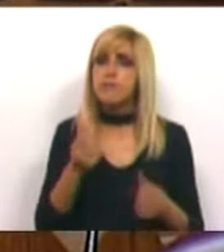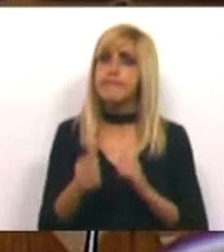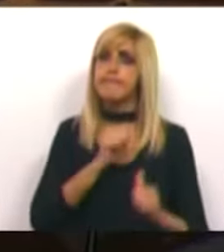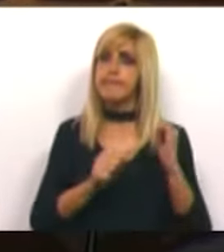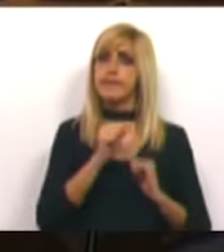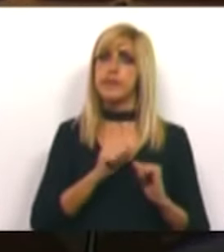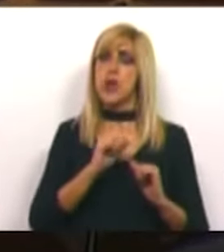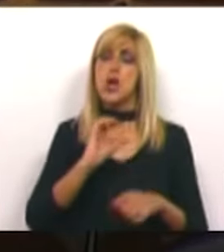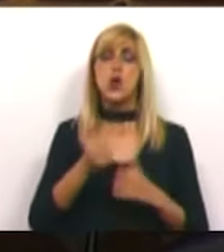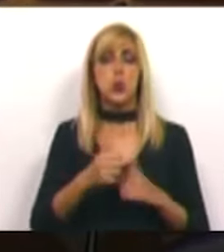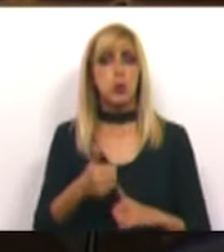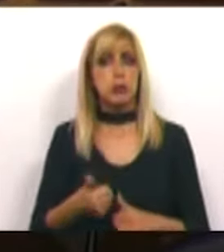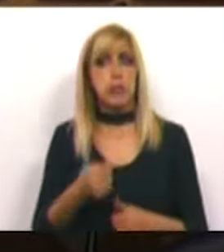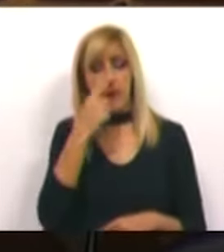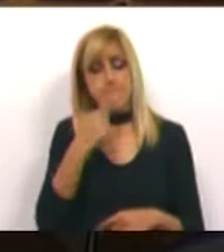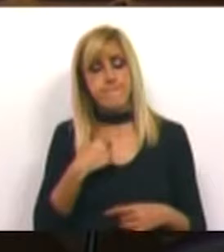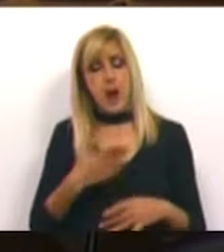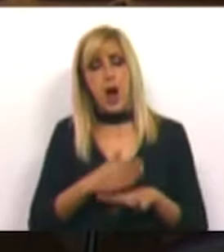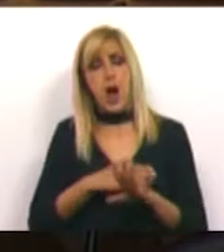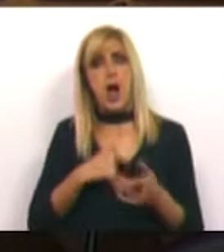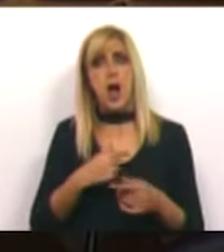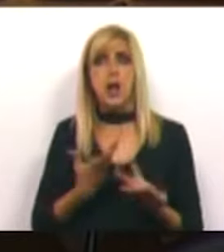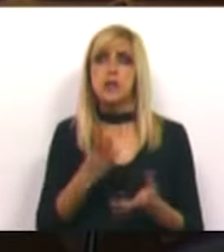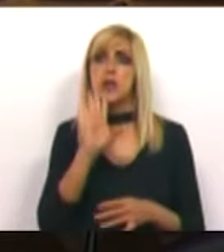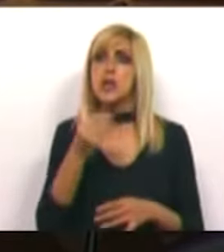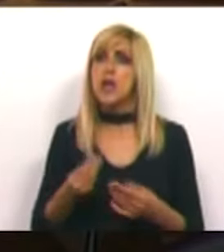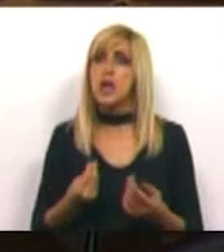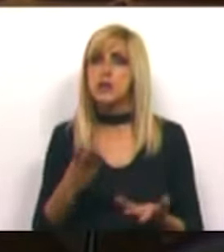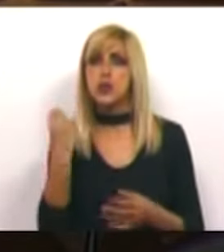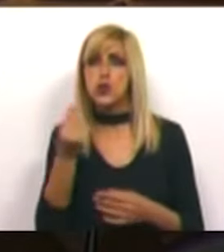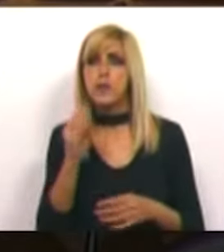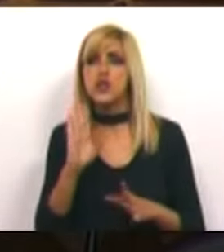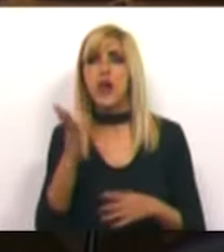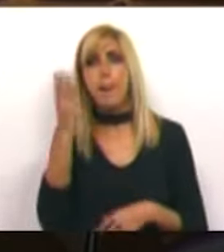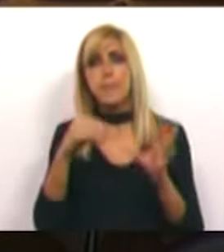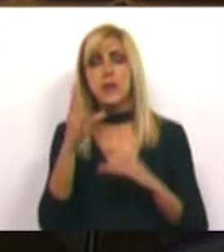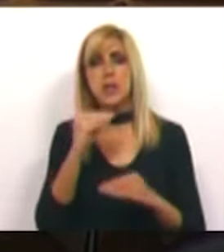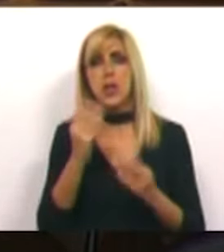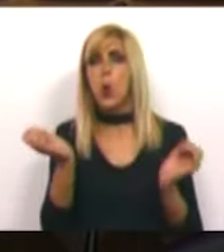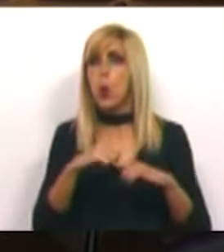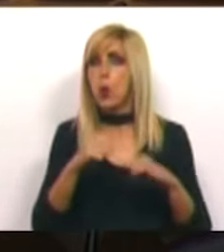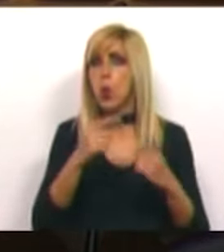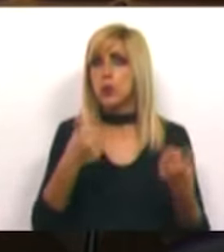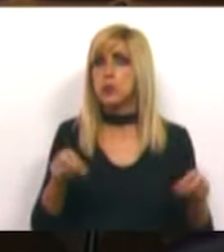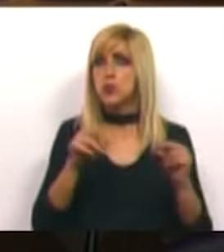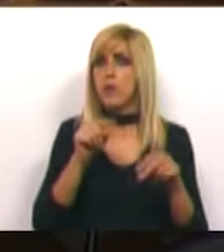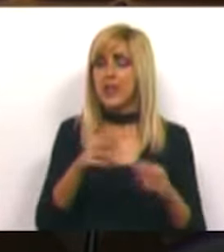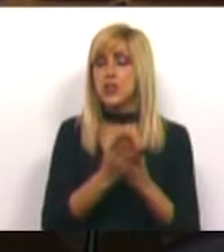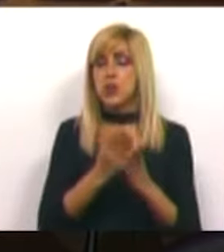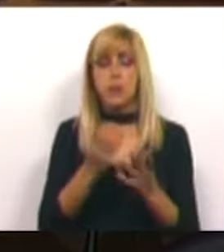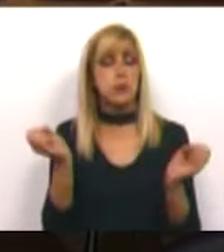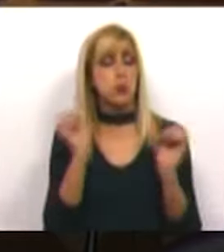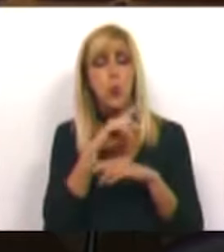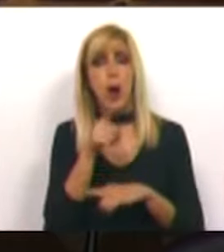e corrigir os erros cometidos, porque muitas crianças e jovens já aprenderam o acordo ortográfico na escola. Mas não houve, senhoras e